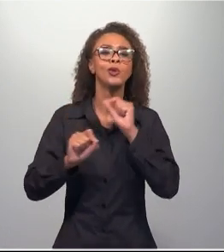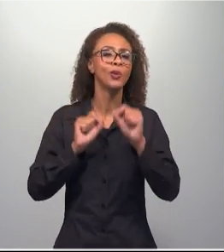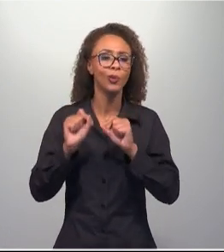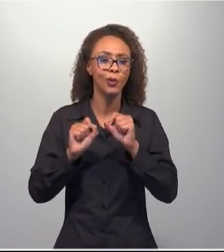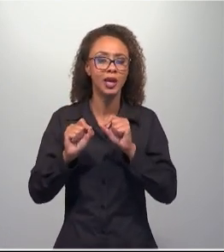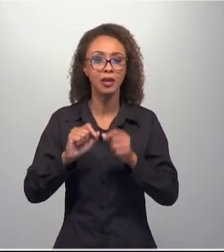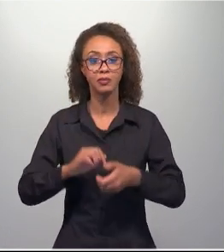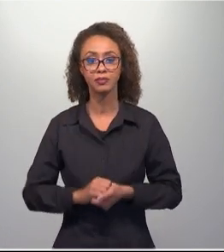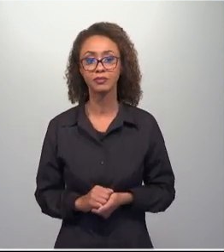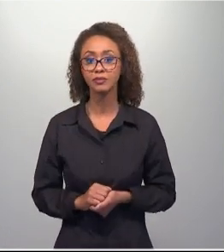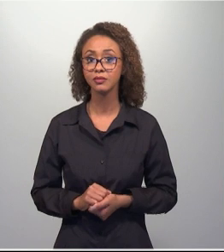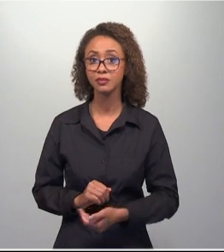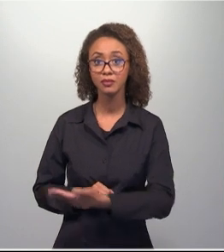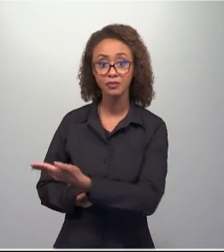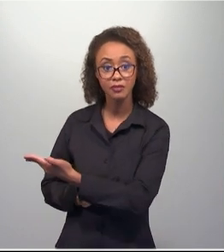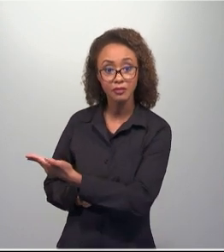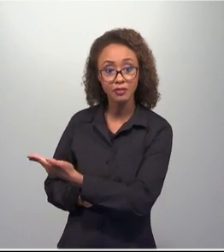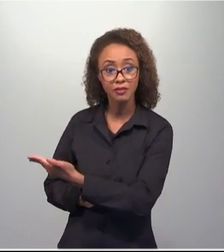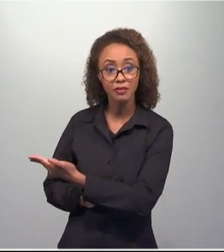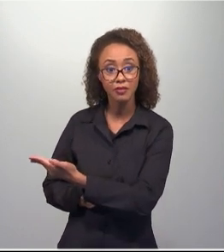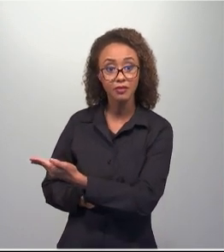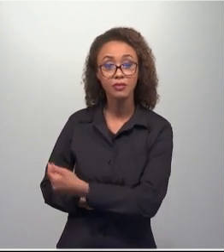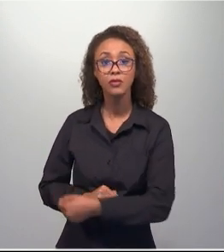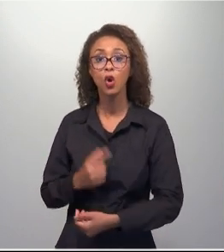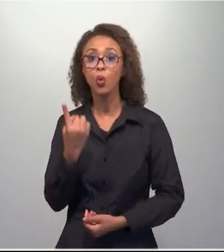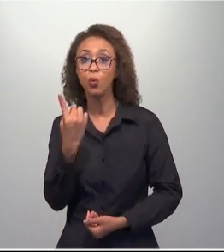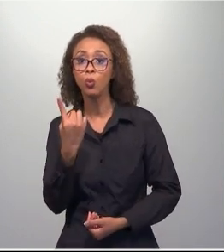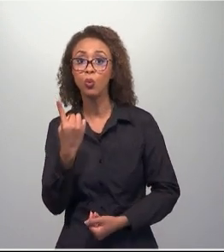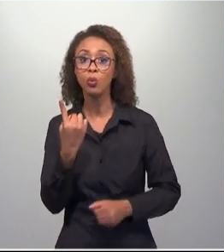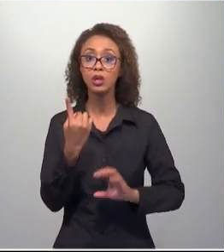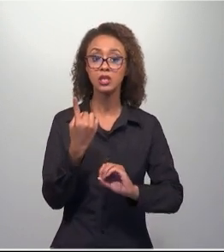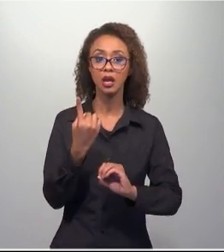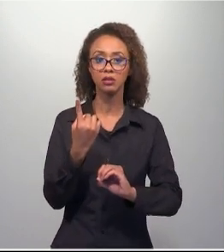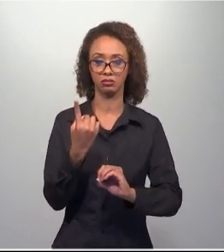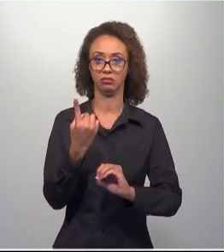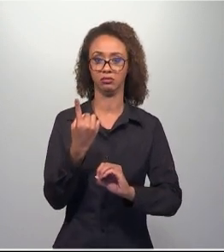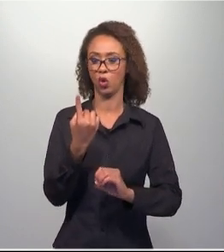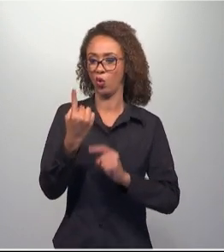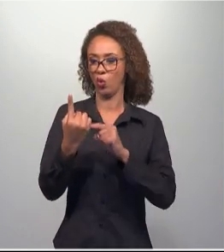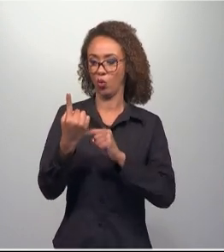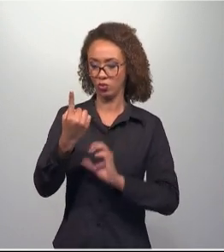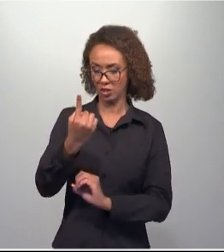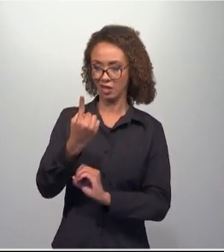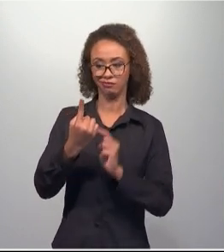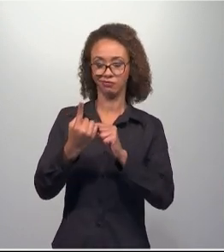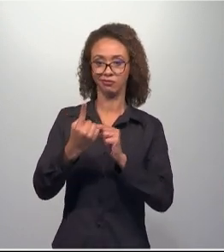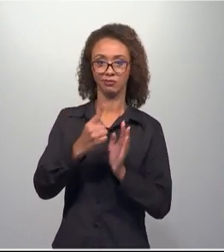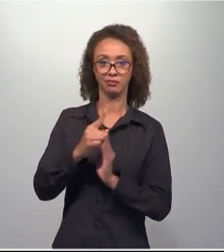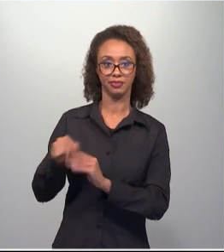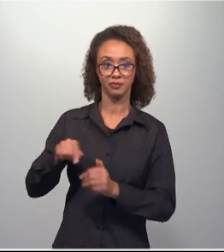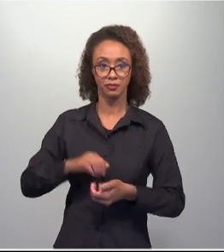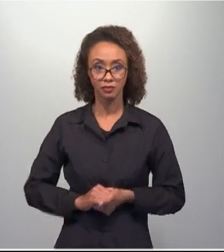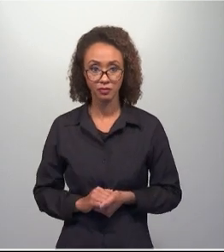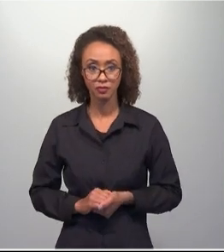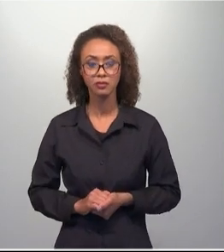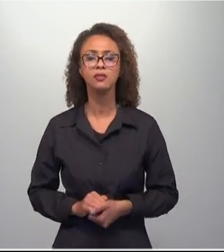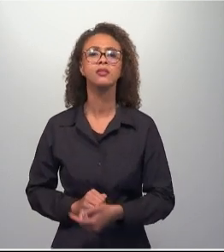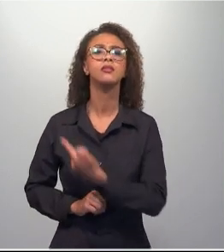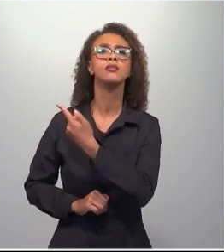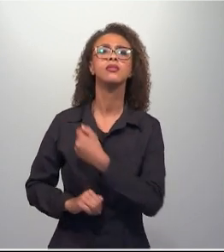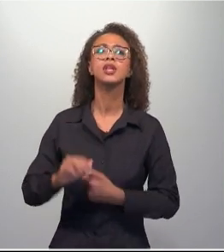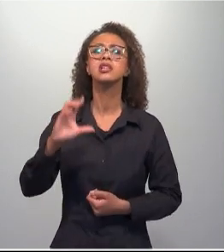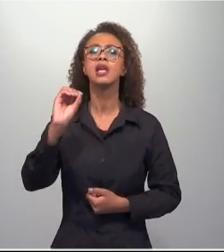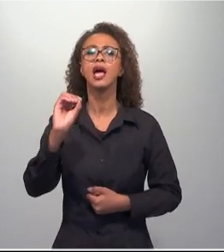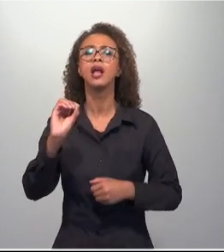ó ora um ora 0 está fora não entrou esse cara que hora zero hora e 11